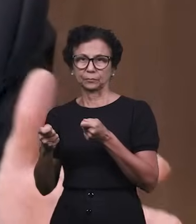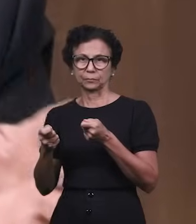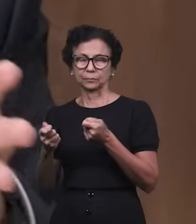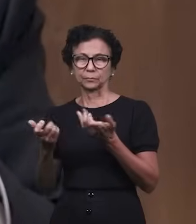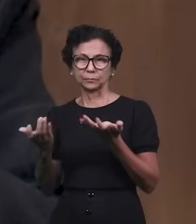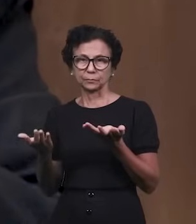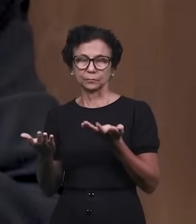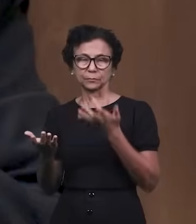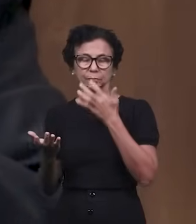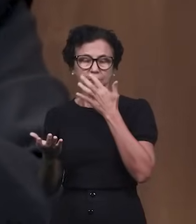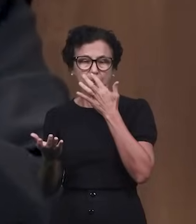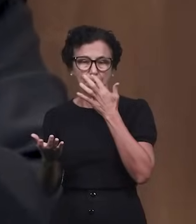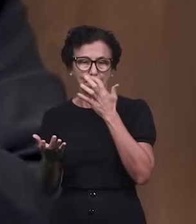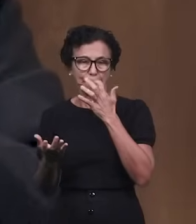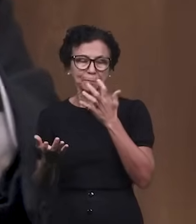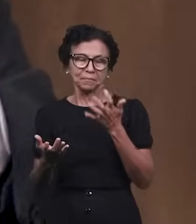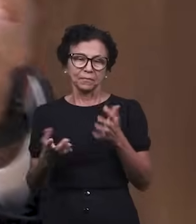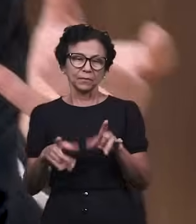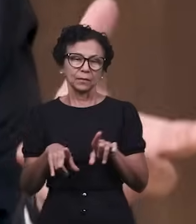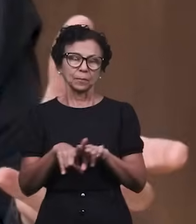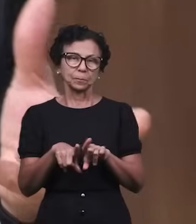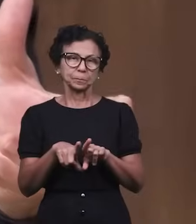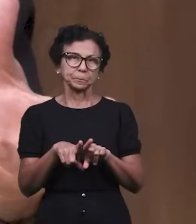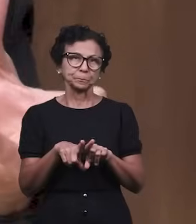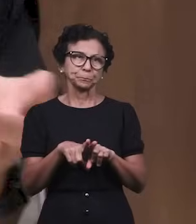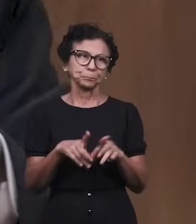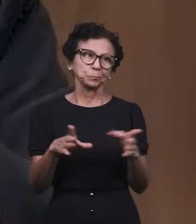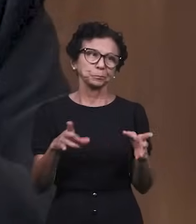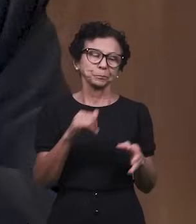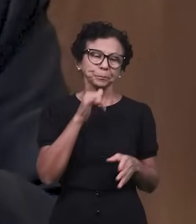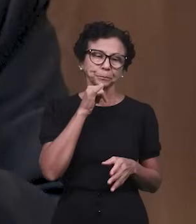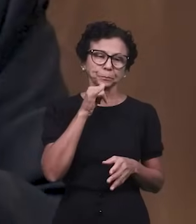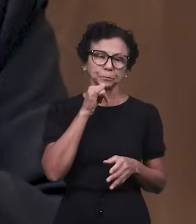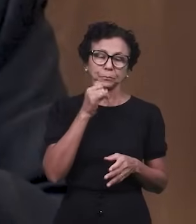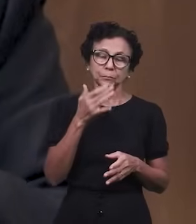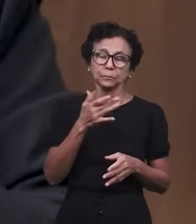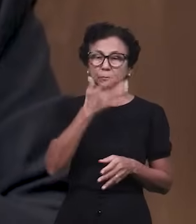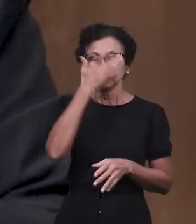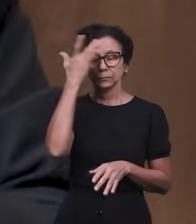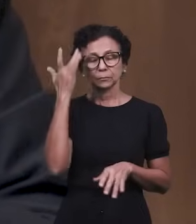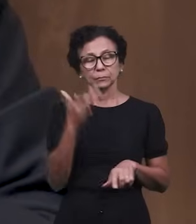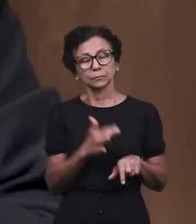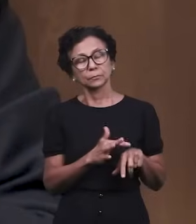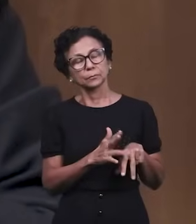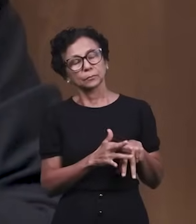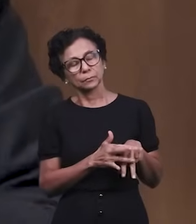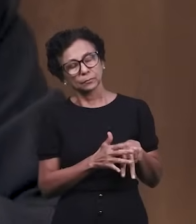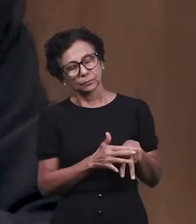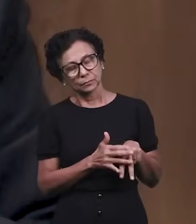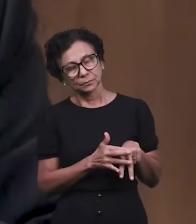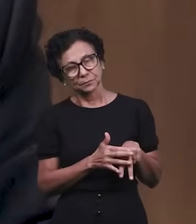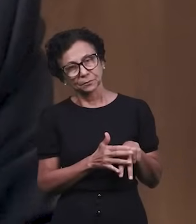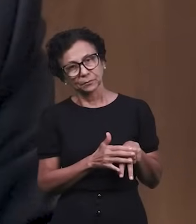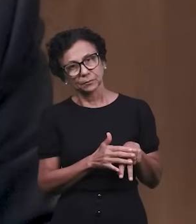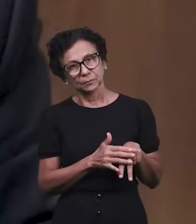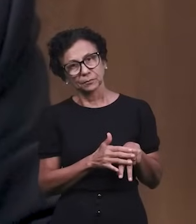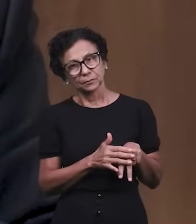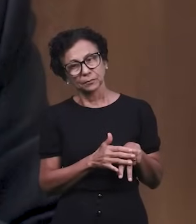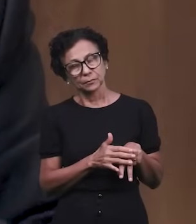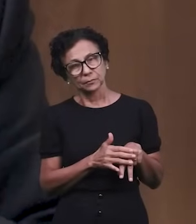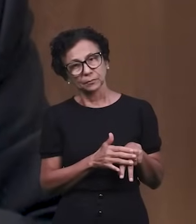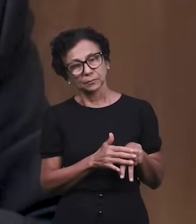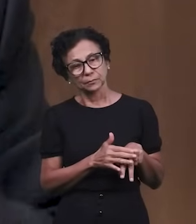isto, porque volta e meia, isso faz parte da vida, você tem alguém doente. A pessoa